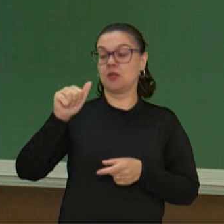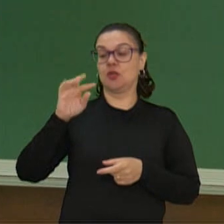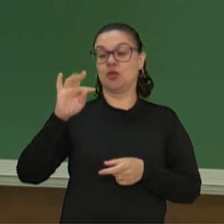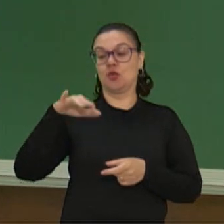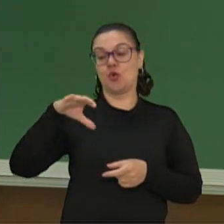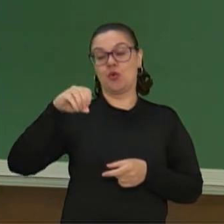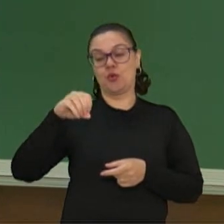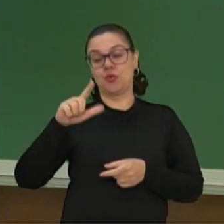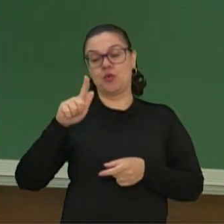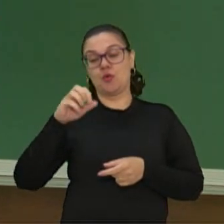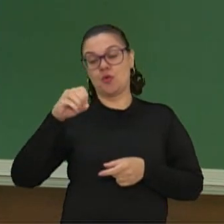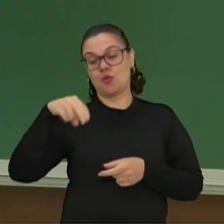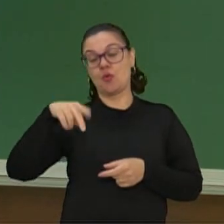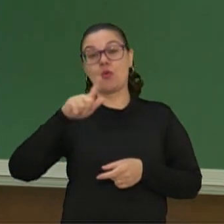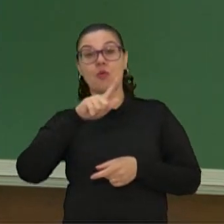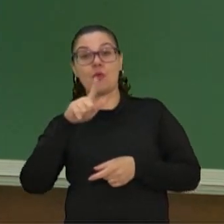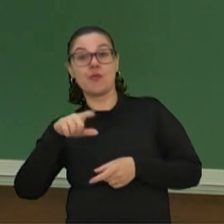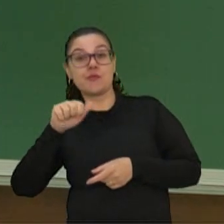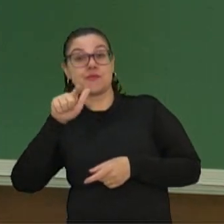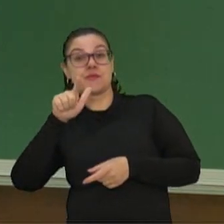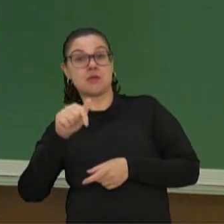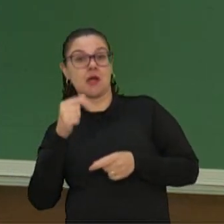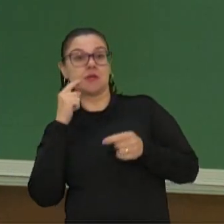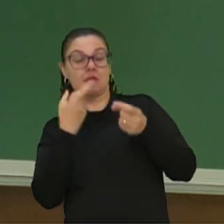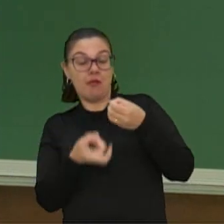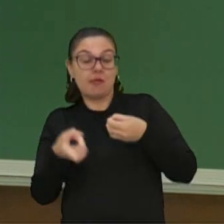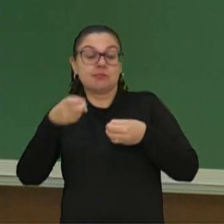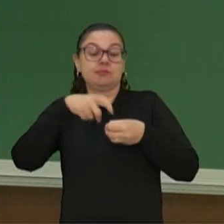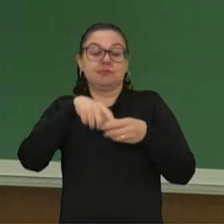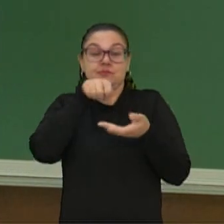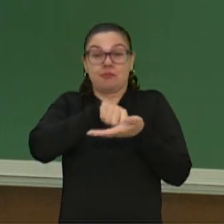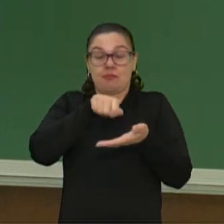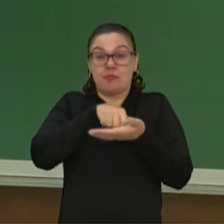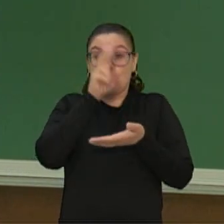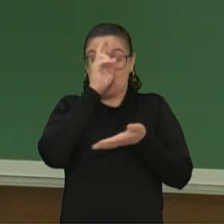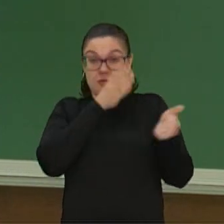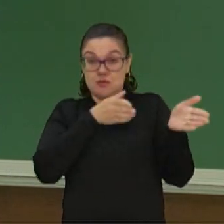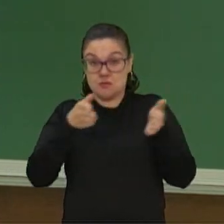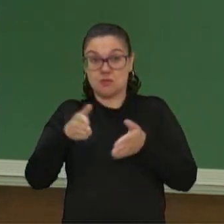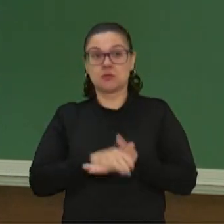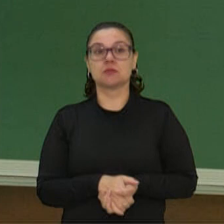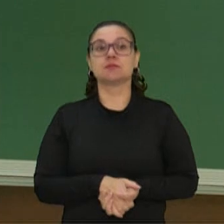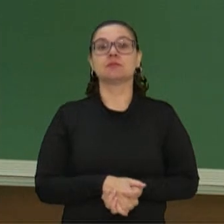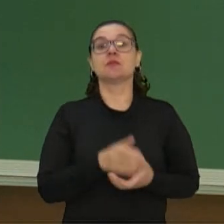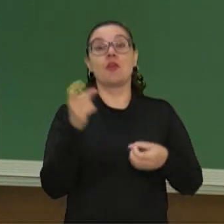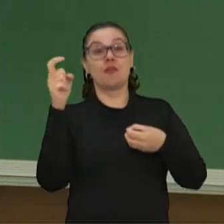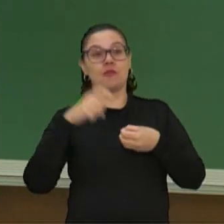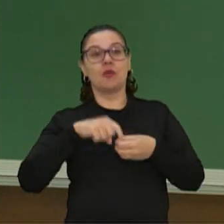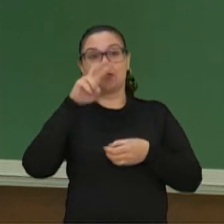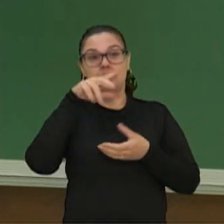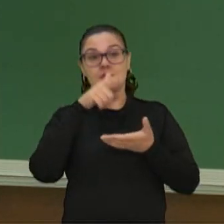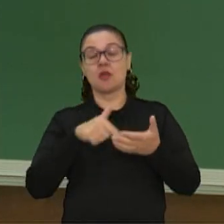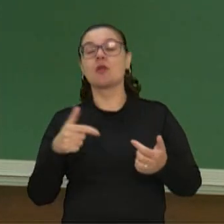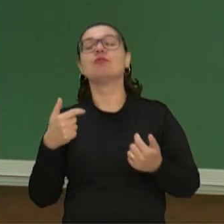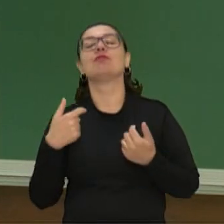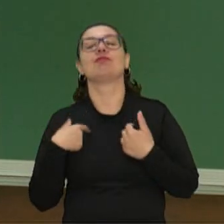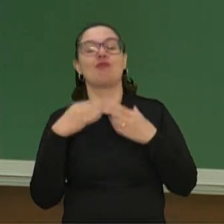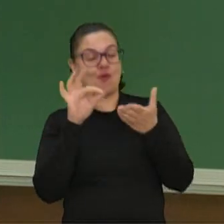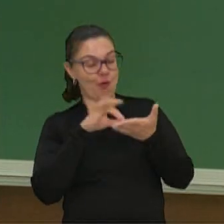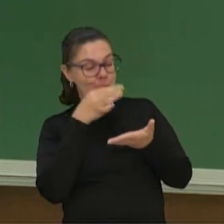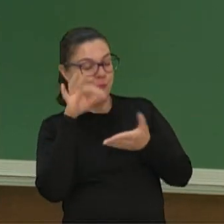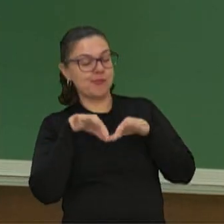Gonzaga, um dos expoentes do arcadismo. Ela está reescrevendo a história, né? E volto a reler com vocês. Hei